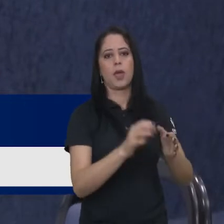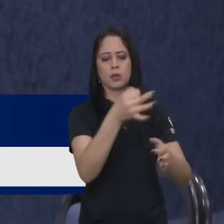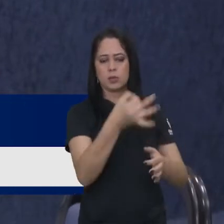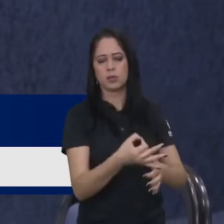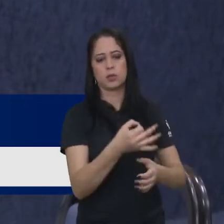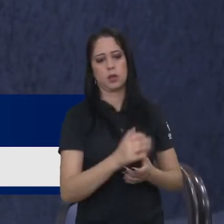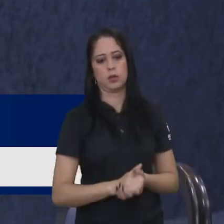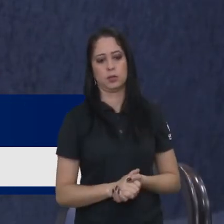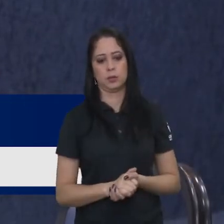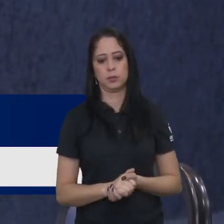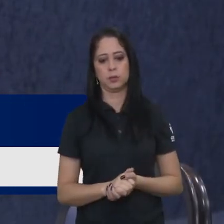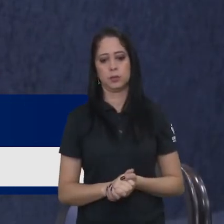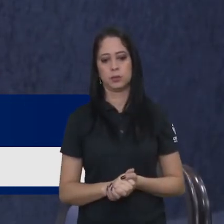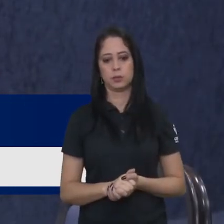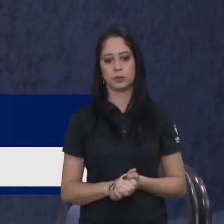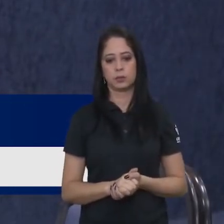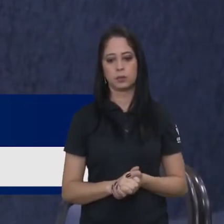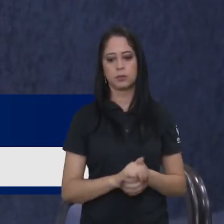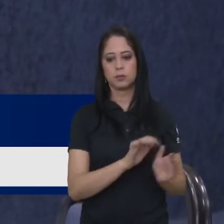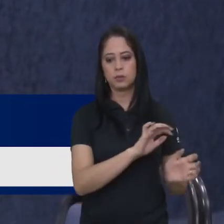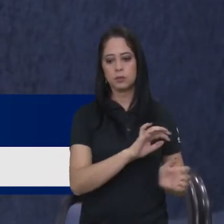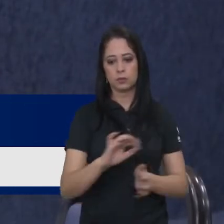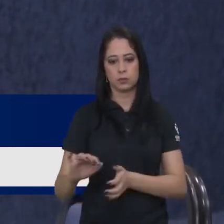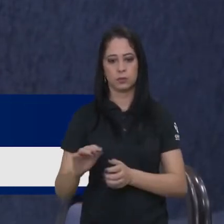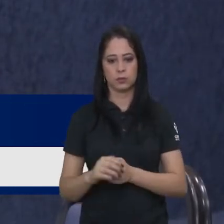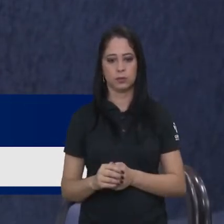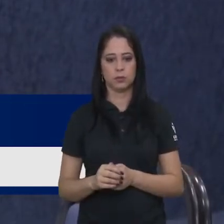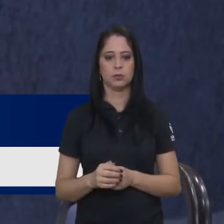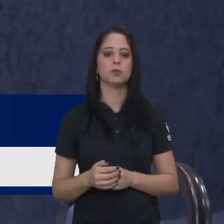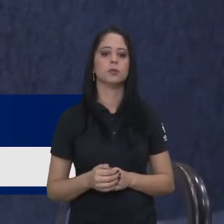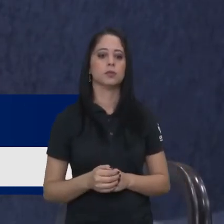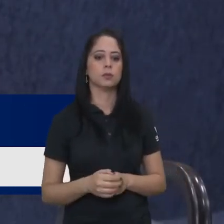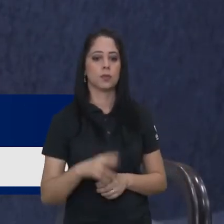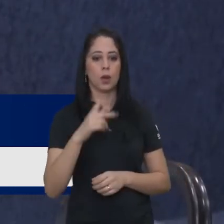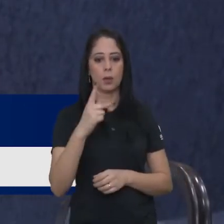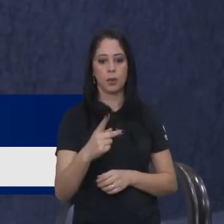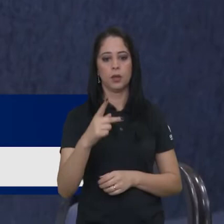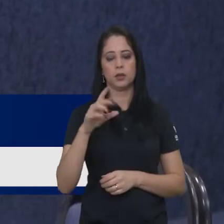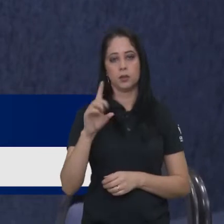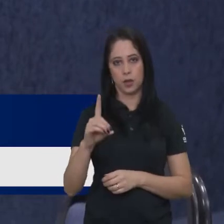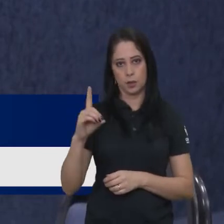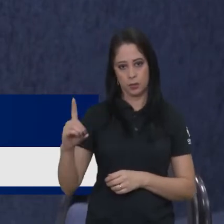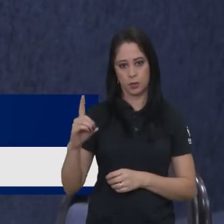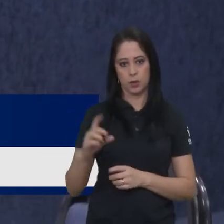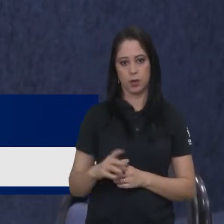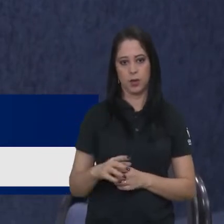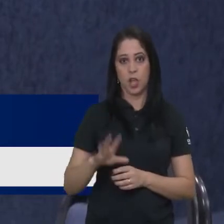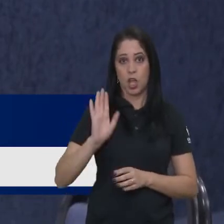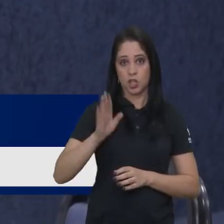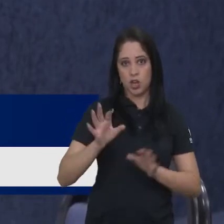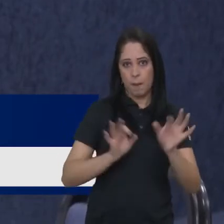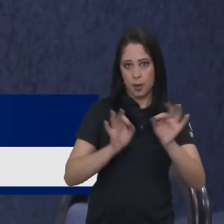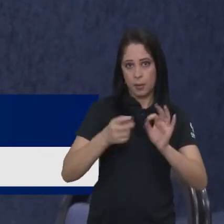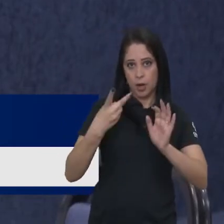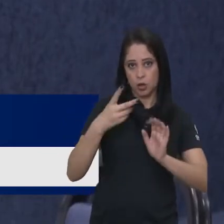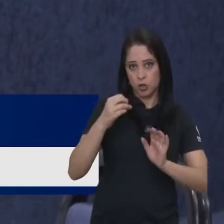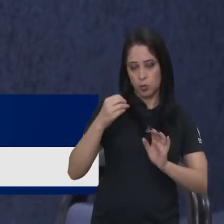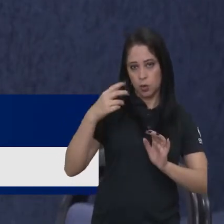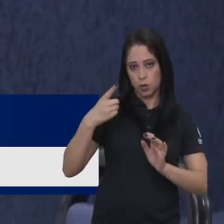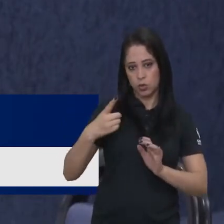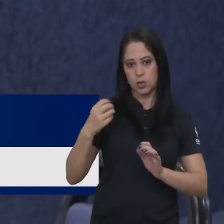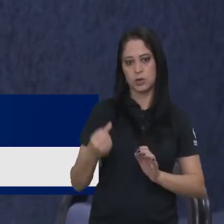questão. E aí, uma pergunta aqui, mediante ao Plano Municipal de Redução de Risco, elaborado em 2016,